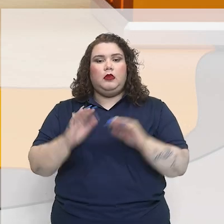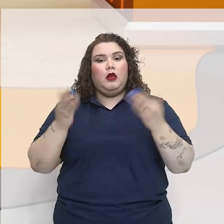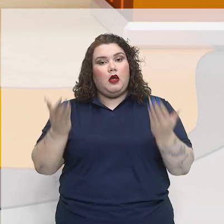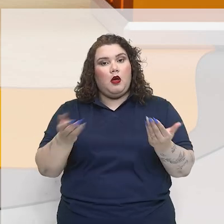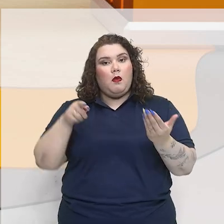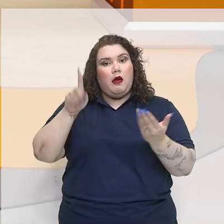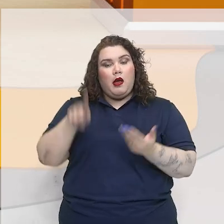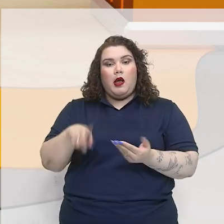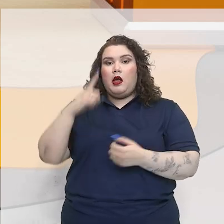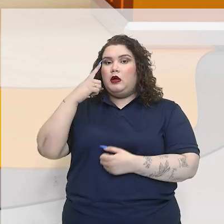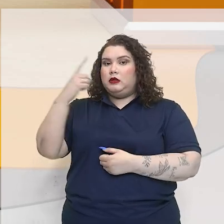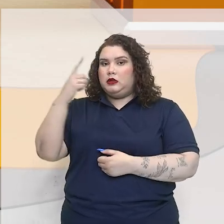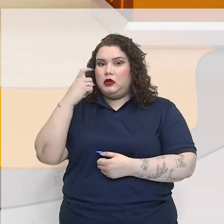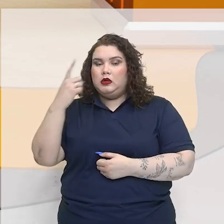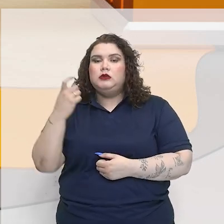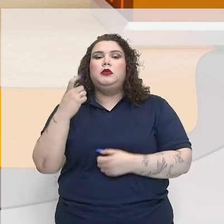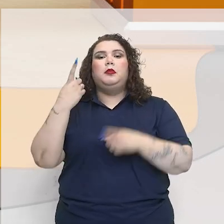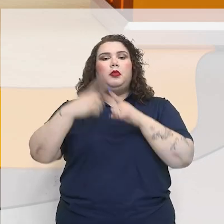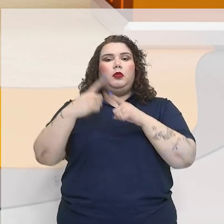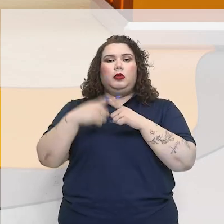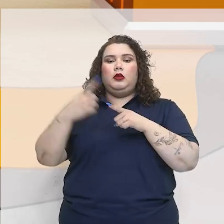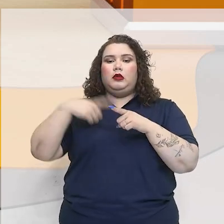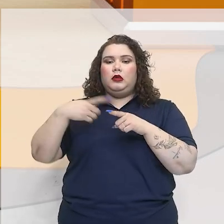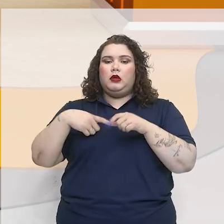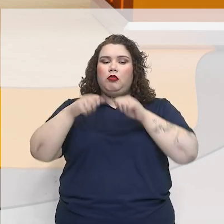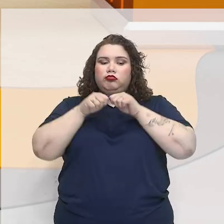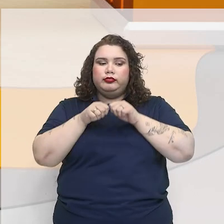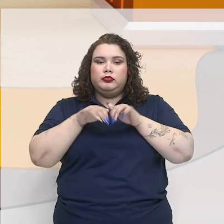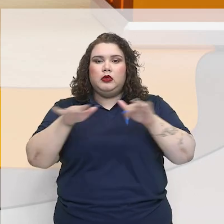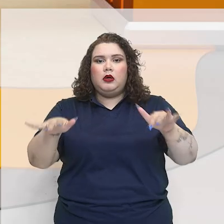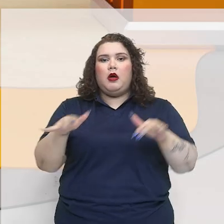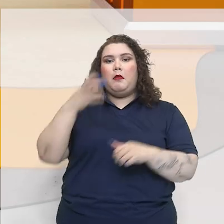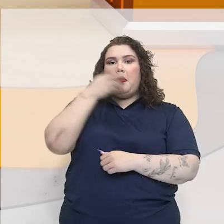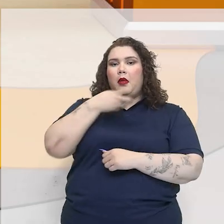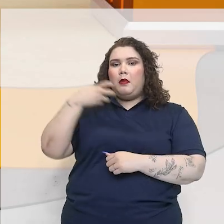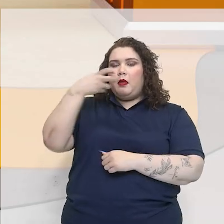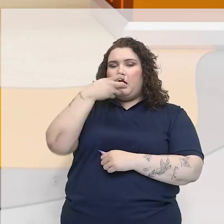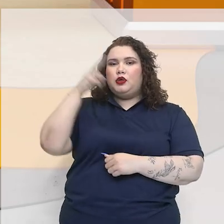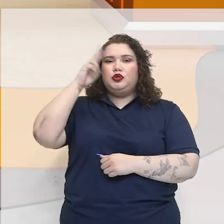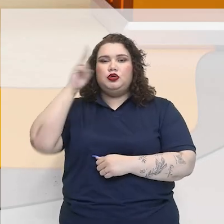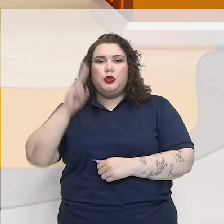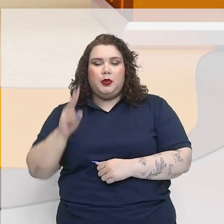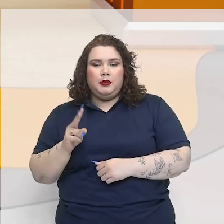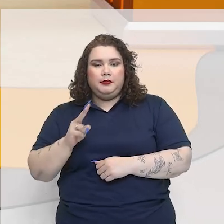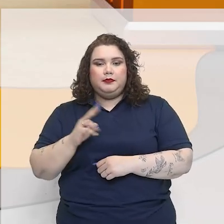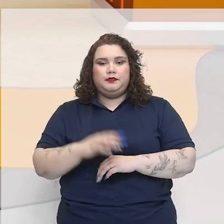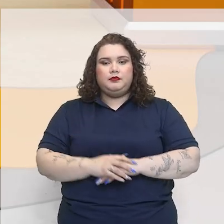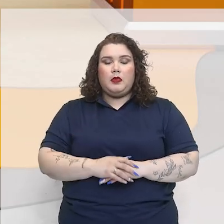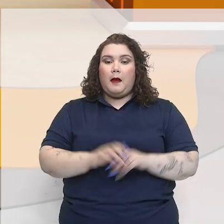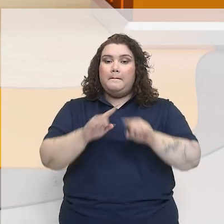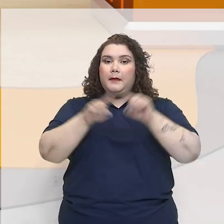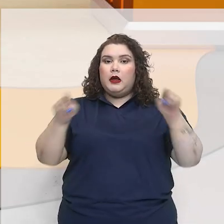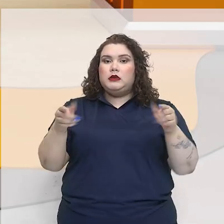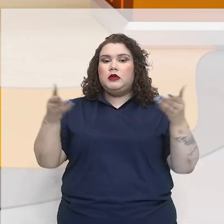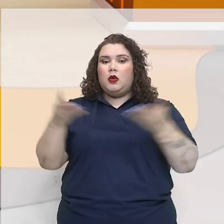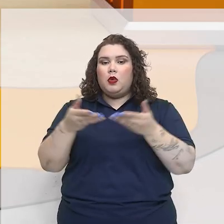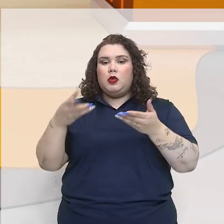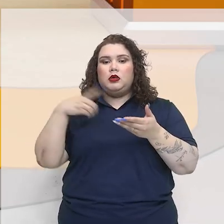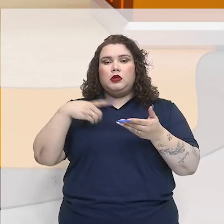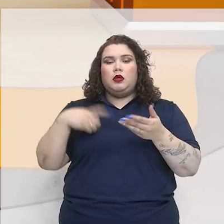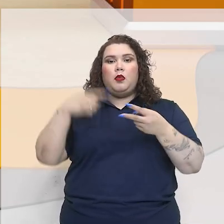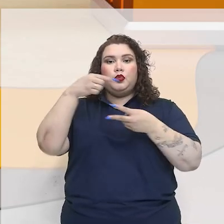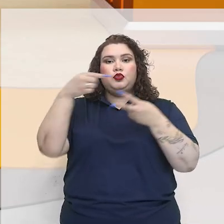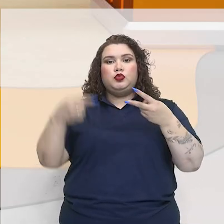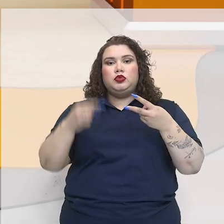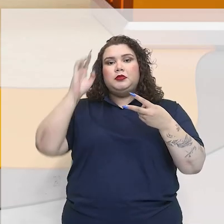parte interessante, né, que ela é difundida, como eu falei para vocês, através da oralidade. Mas vamos, então, agora trabalhar o quê? As duas grandes